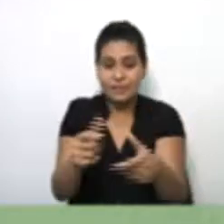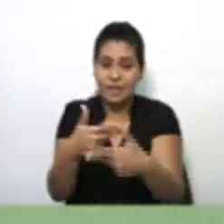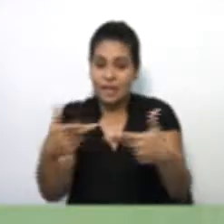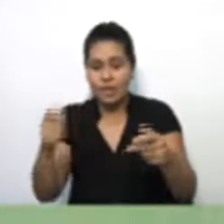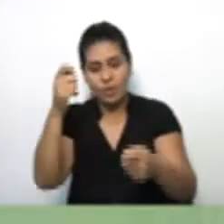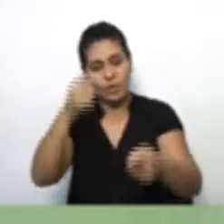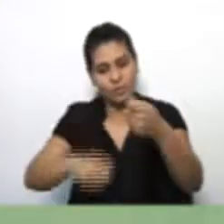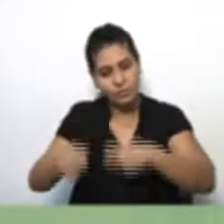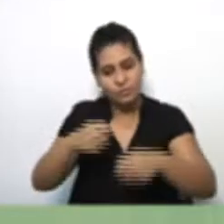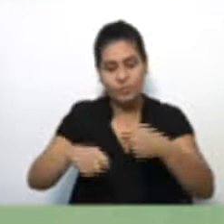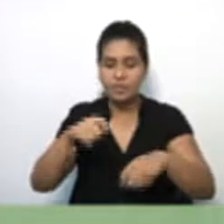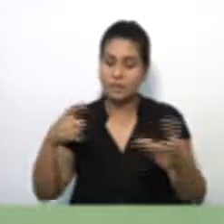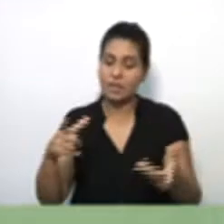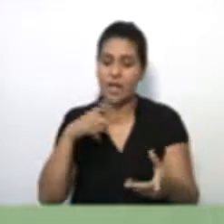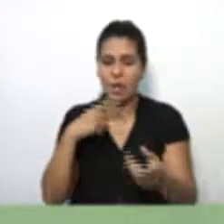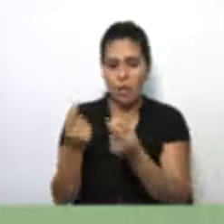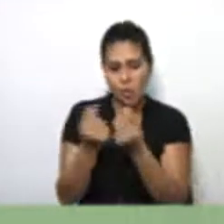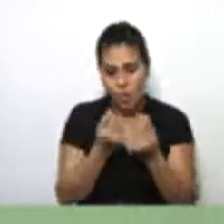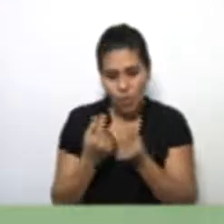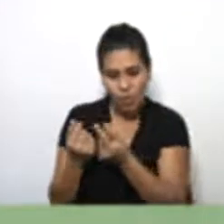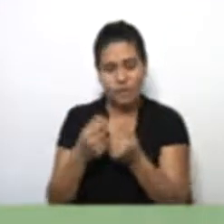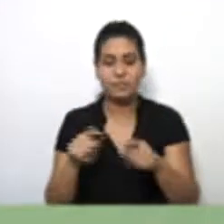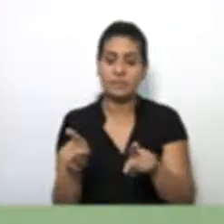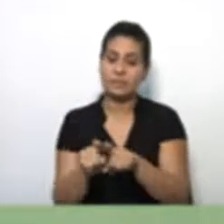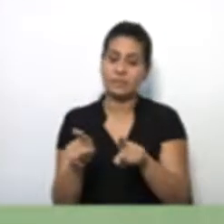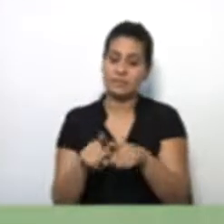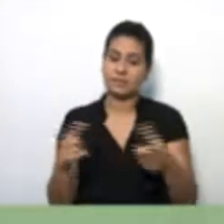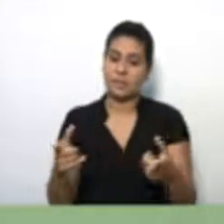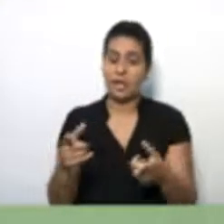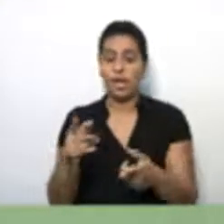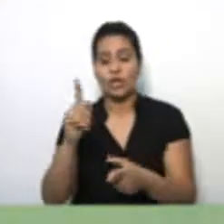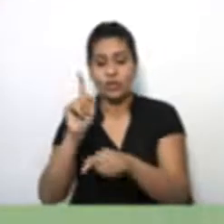o administrador, é o contador, não é verdade?